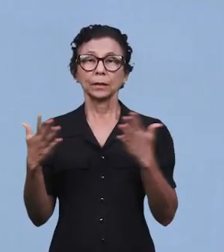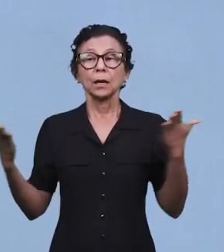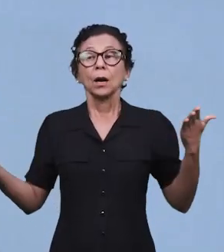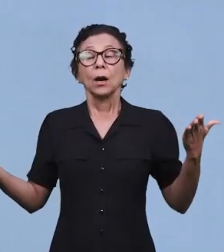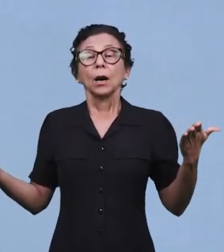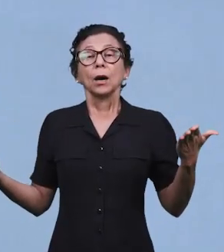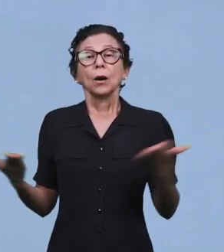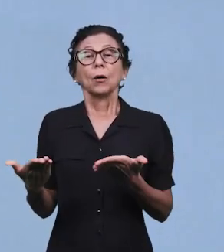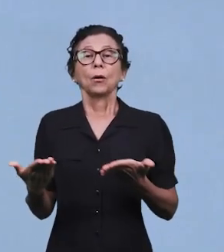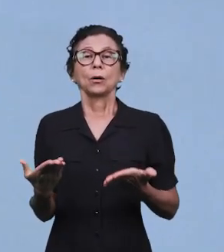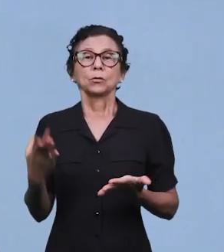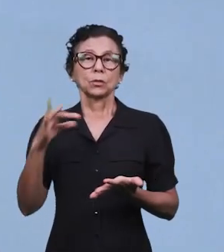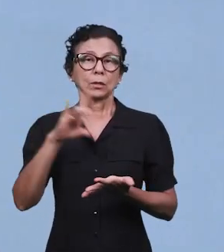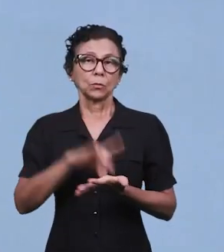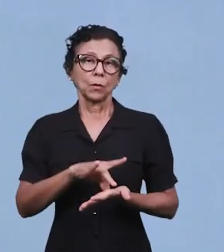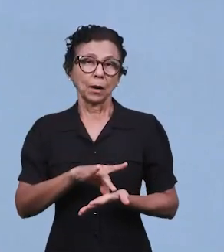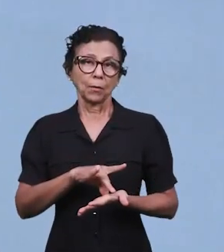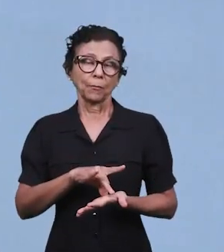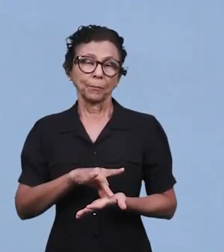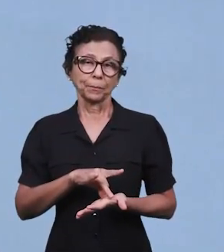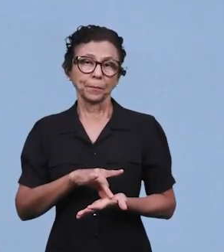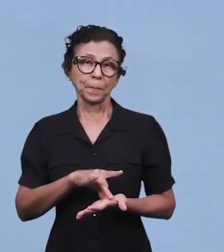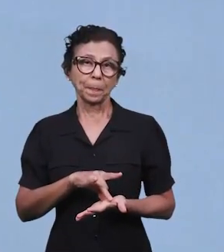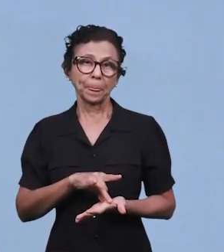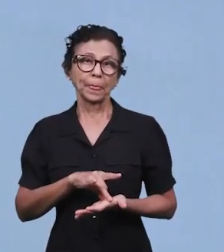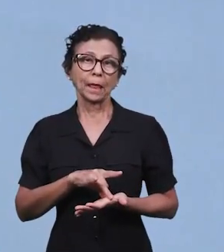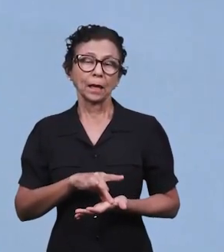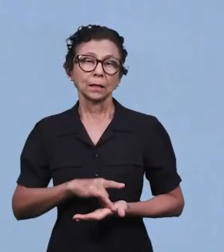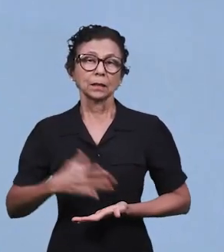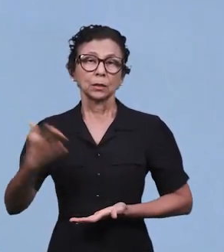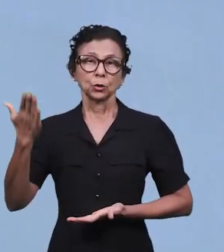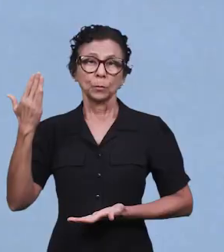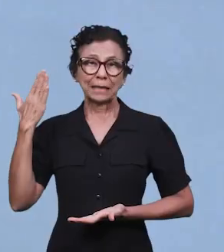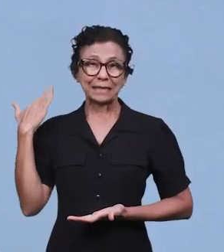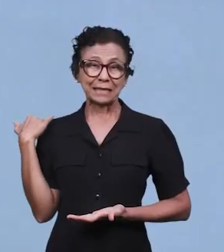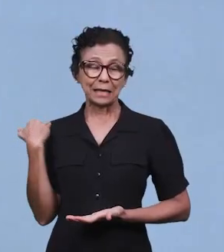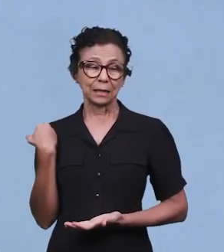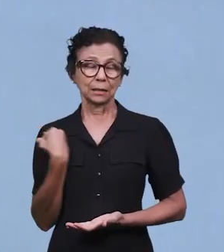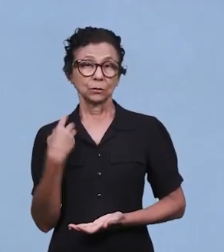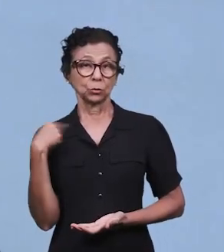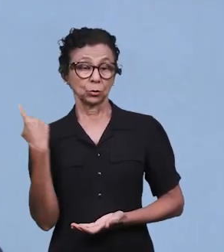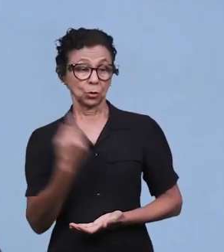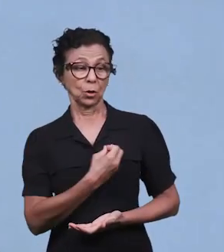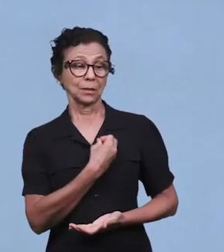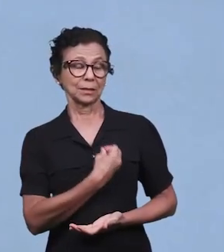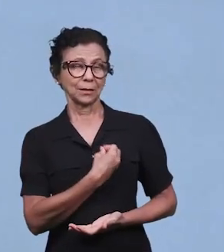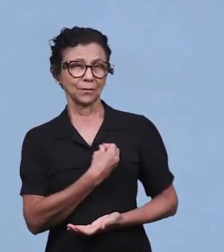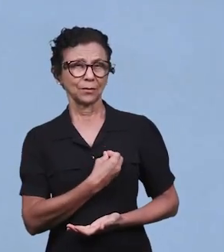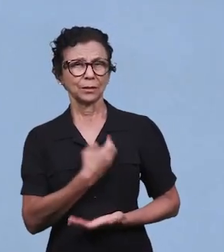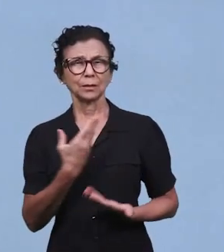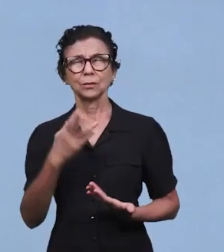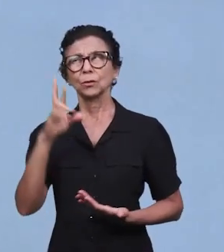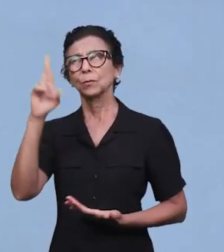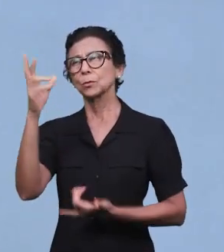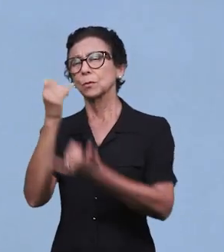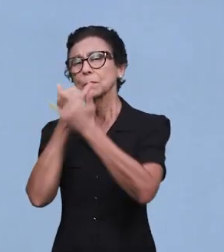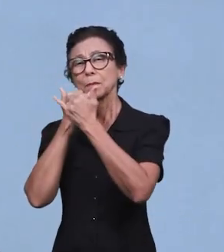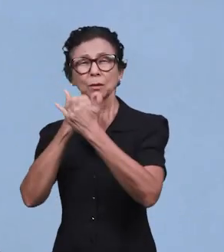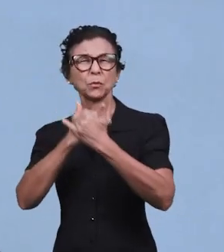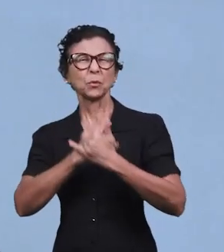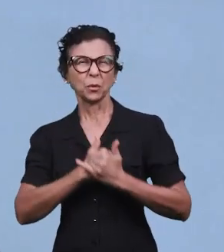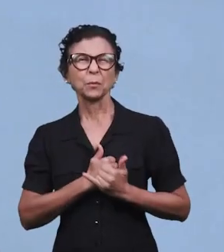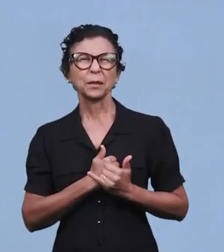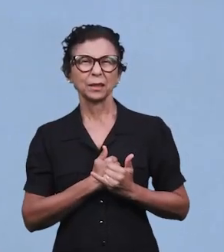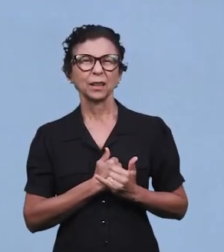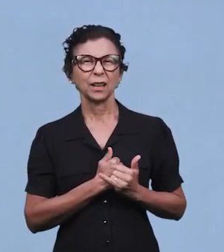hoje, da vida em que nós levávamos, e como o Senhor ele passou por cima de tudo isso, nos